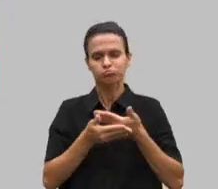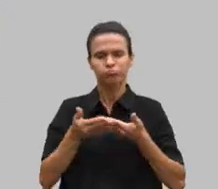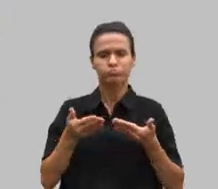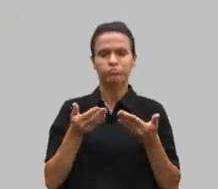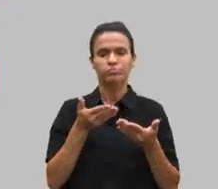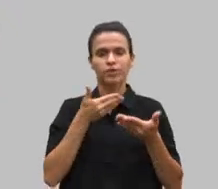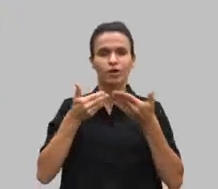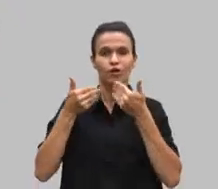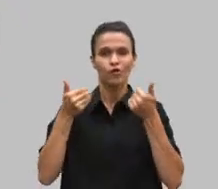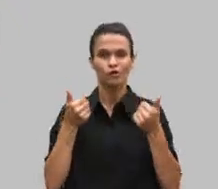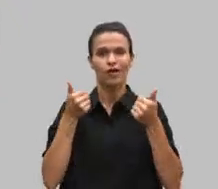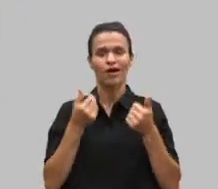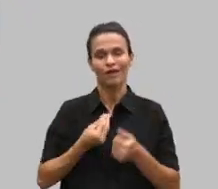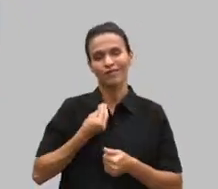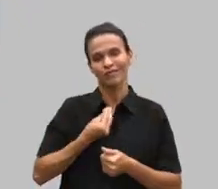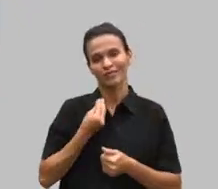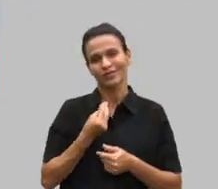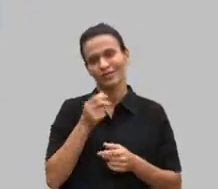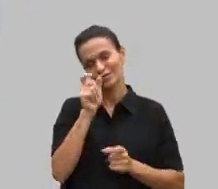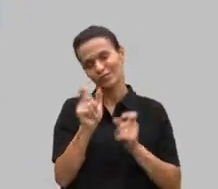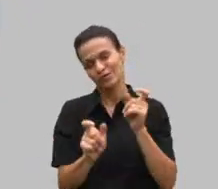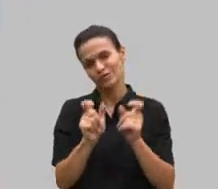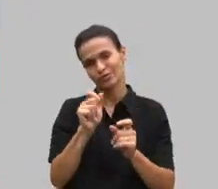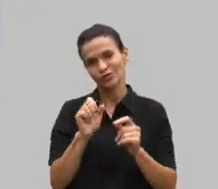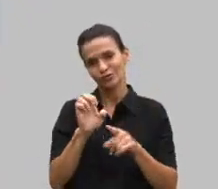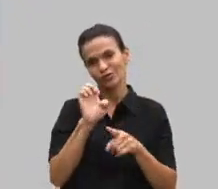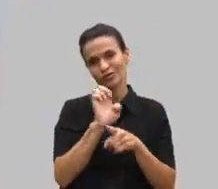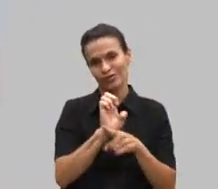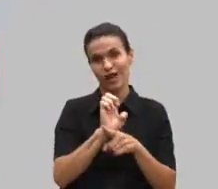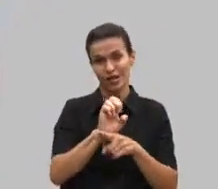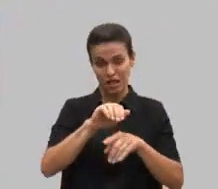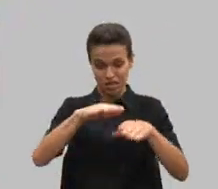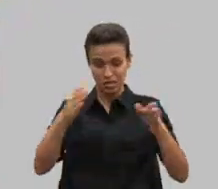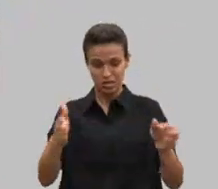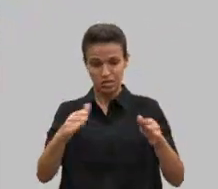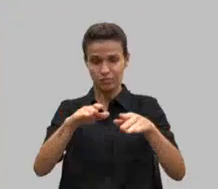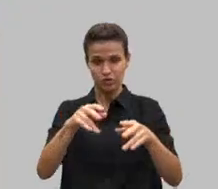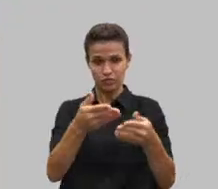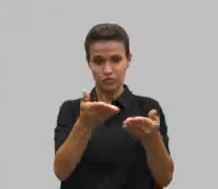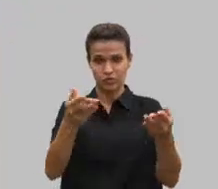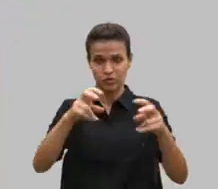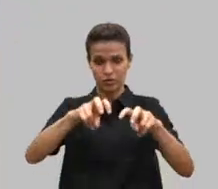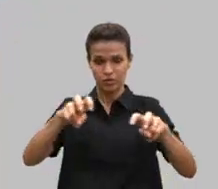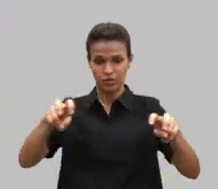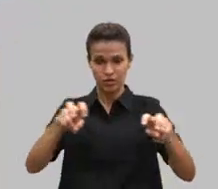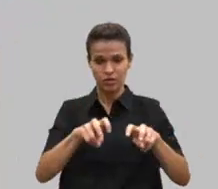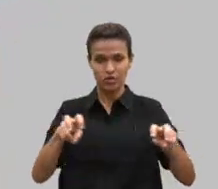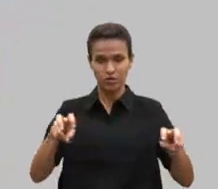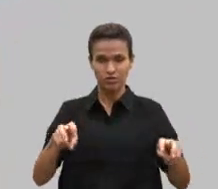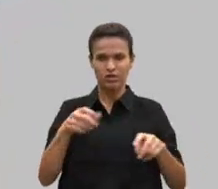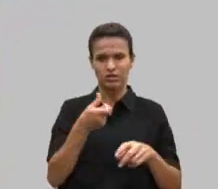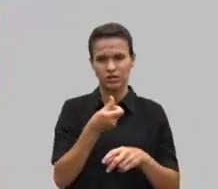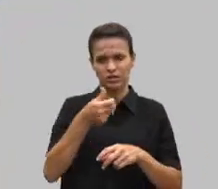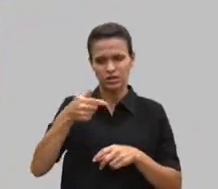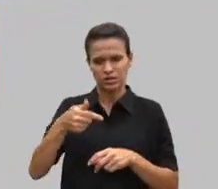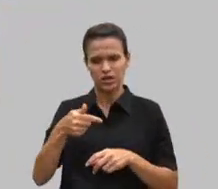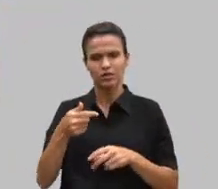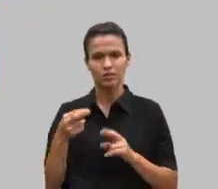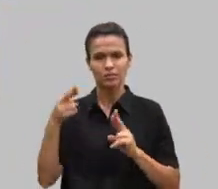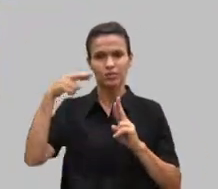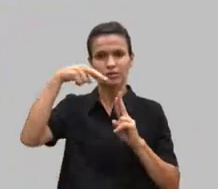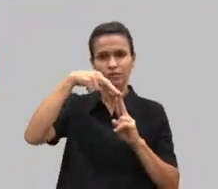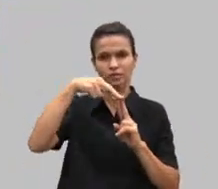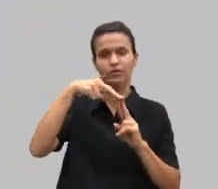pessoas do nosso Estado é através dessas mesas que vocês estão sentados hoje que todos os 77 representantes da população tem a oportunidade